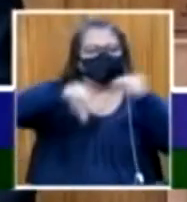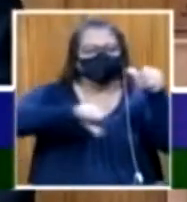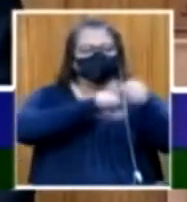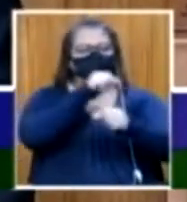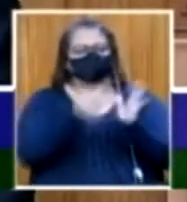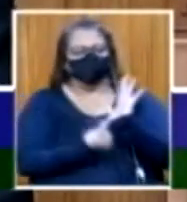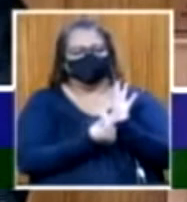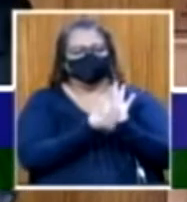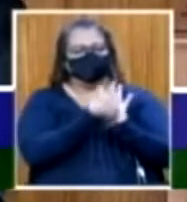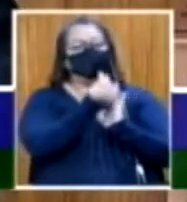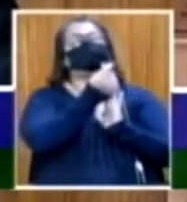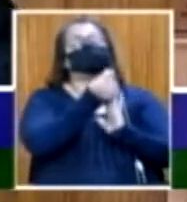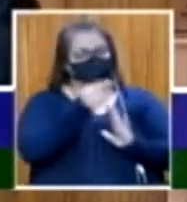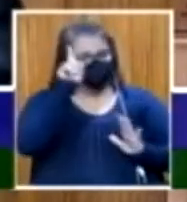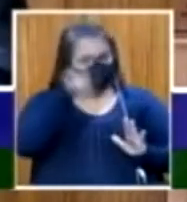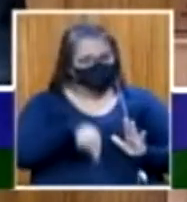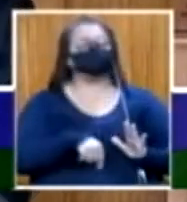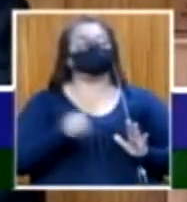será extremamente